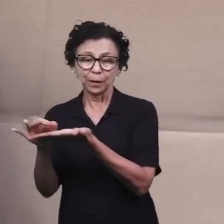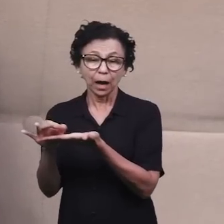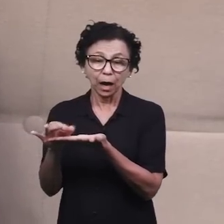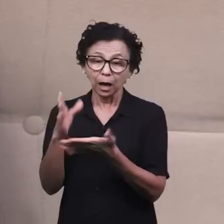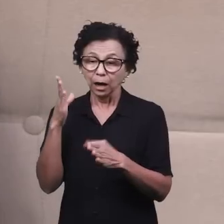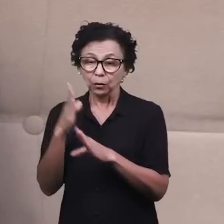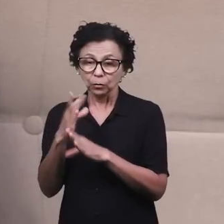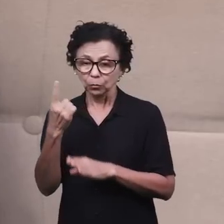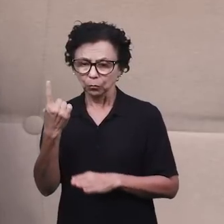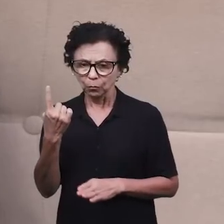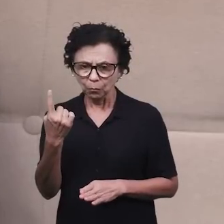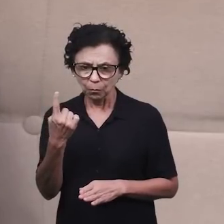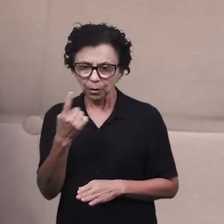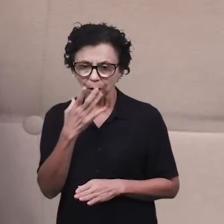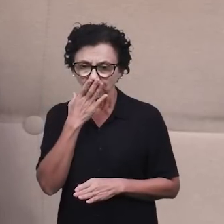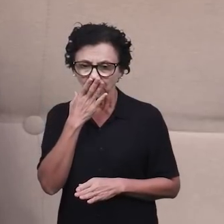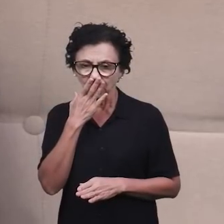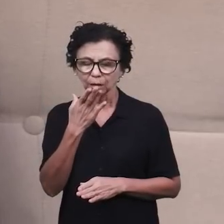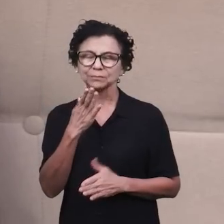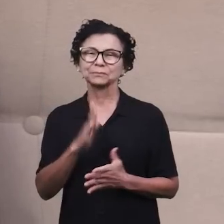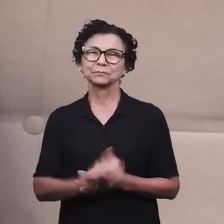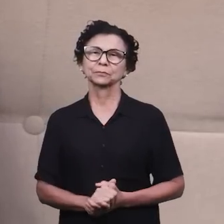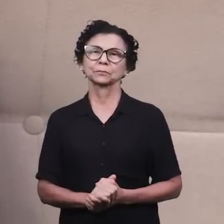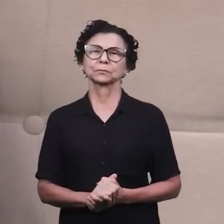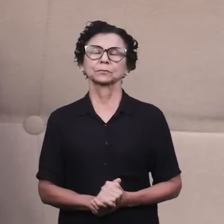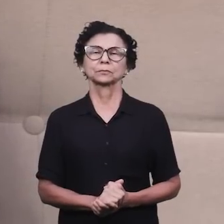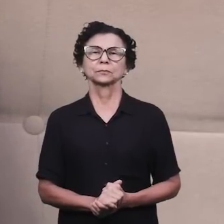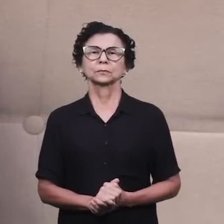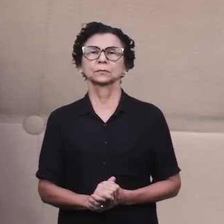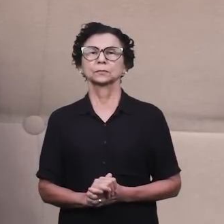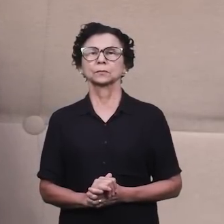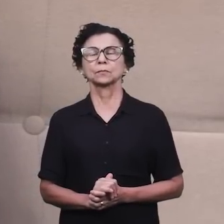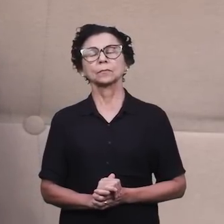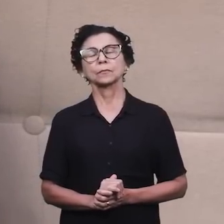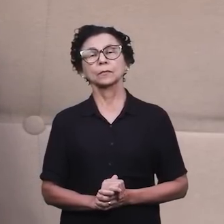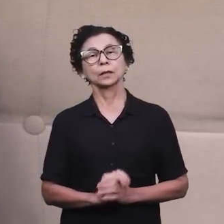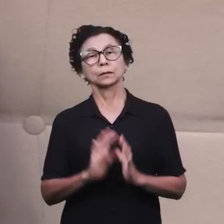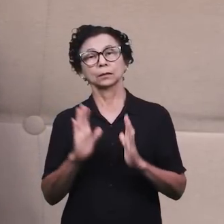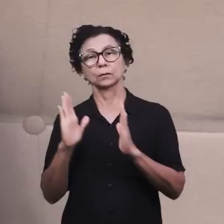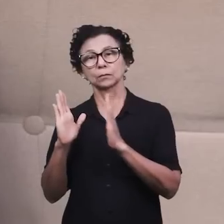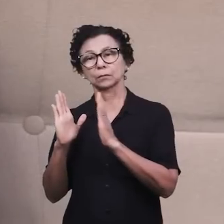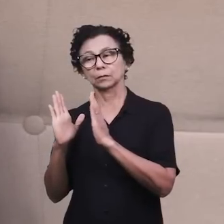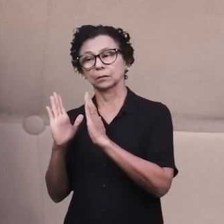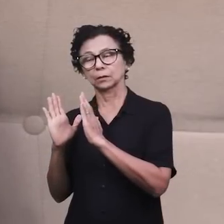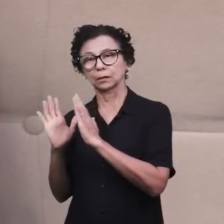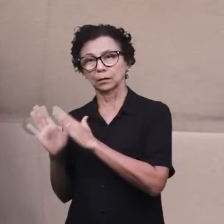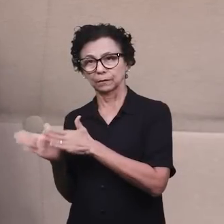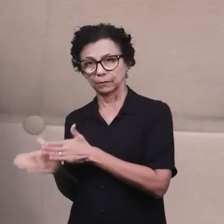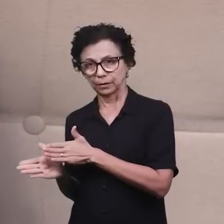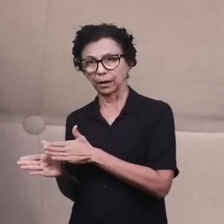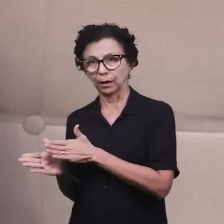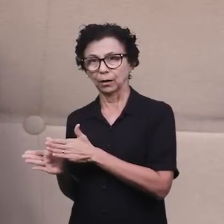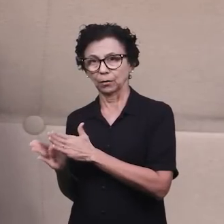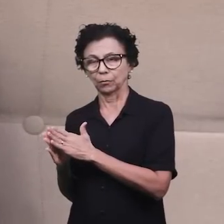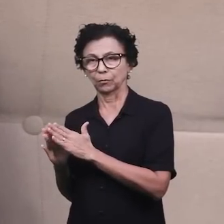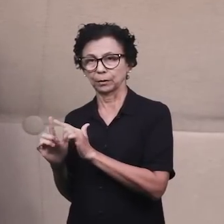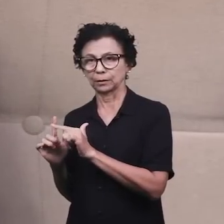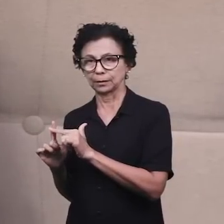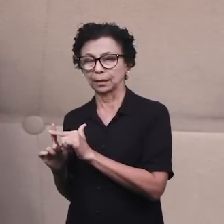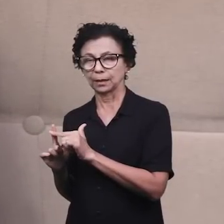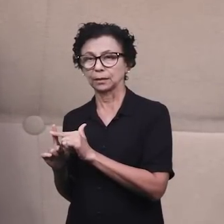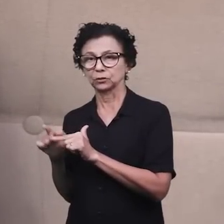pérola. E aqui há uma distinção. É uma pérola de grande valor. ela é única em meio a tantas